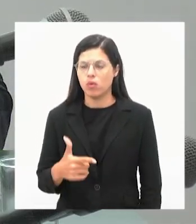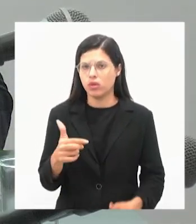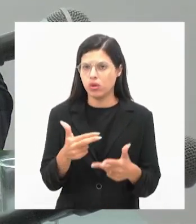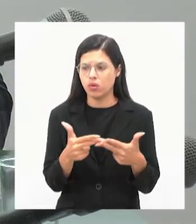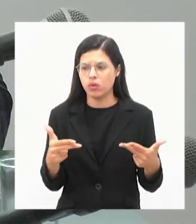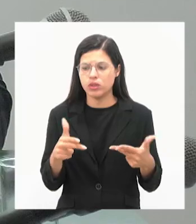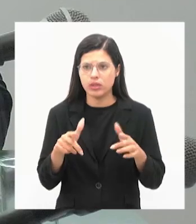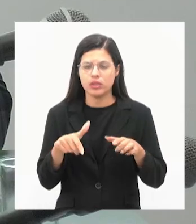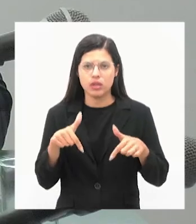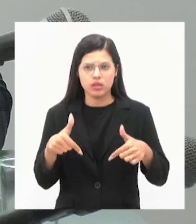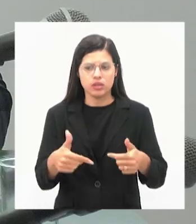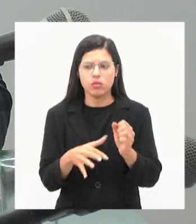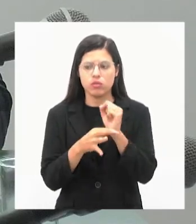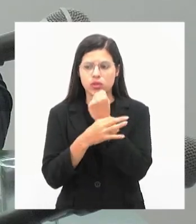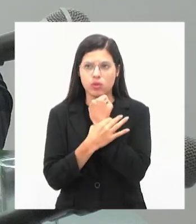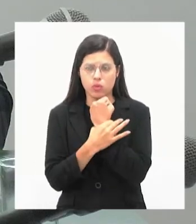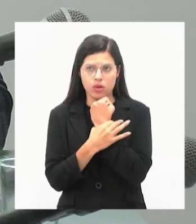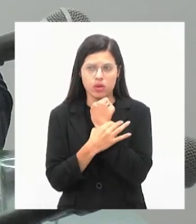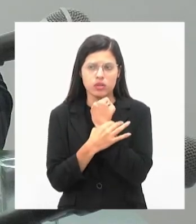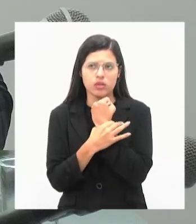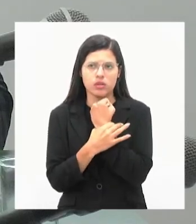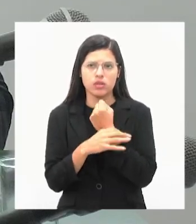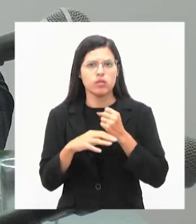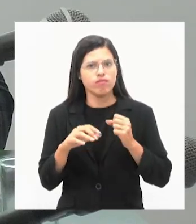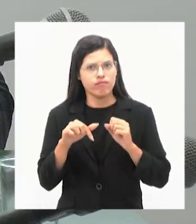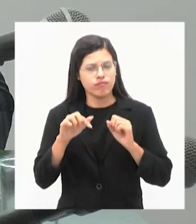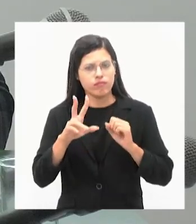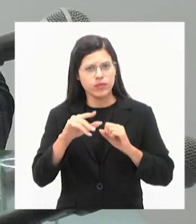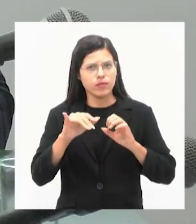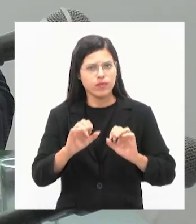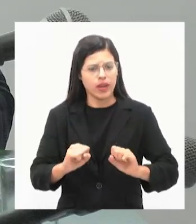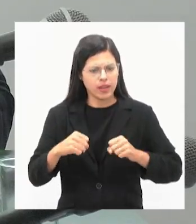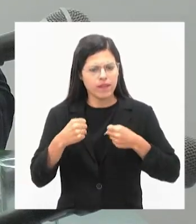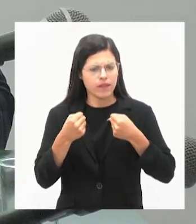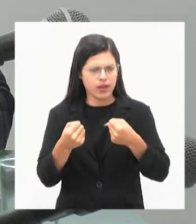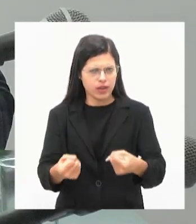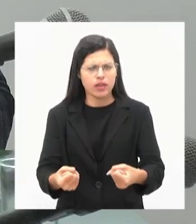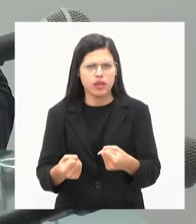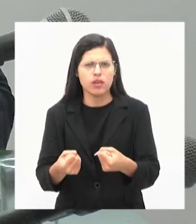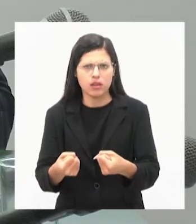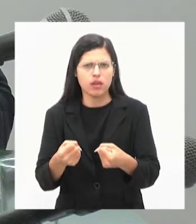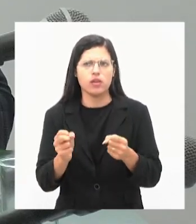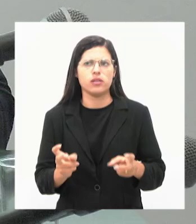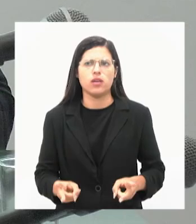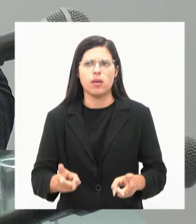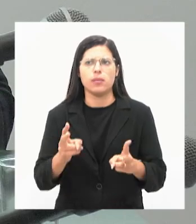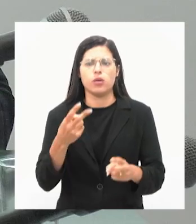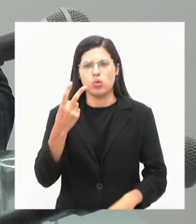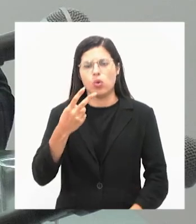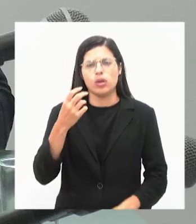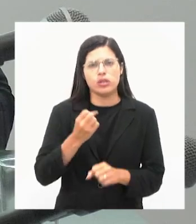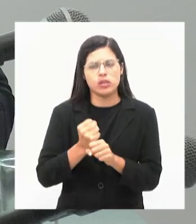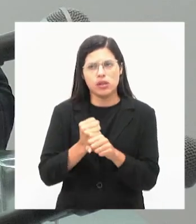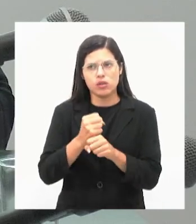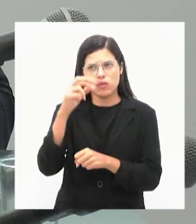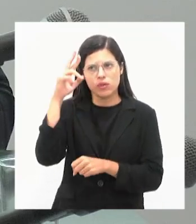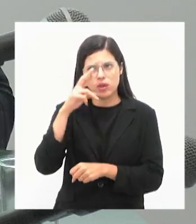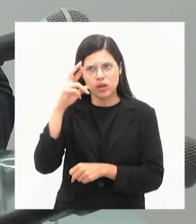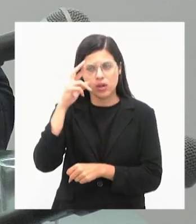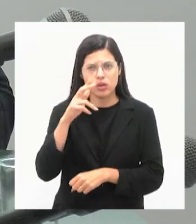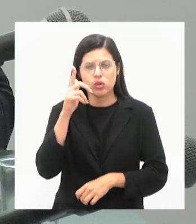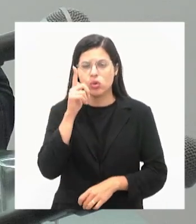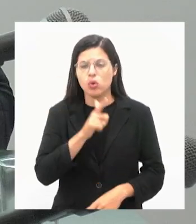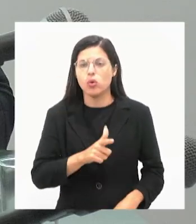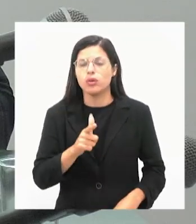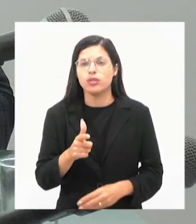gente vai morrer defendendo essas operações. Inclusive, nesses 2 anos de fiscalização nossa nas ruas, a gente conseguiu um relato de um